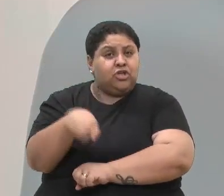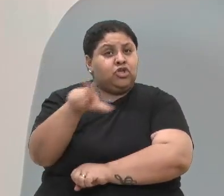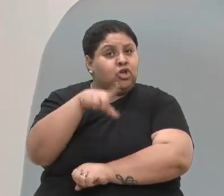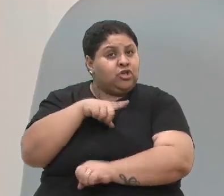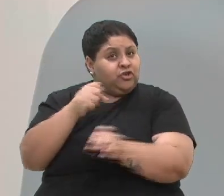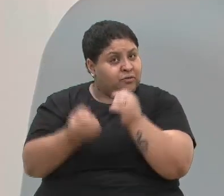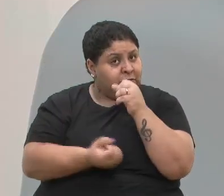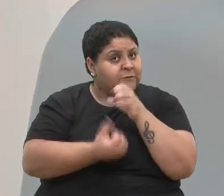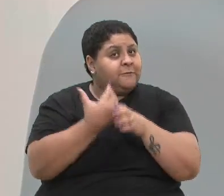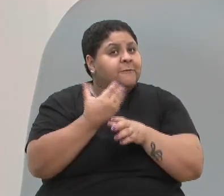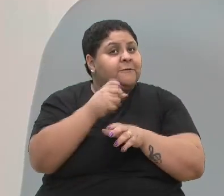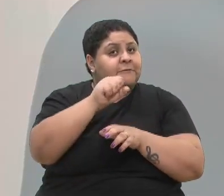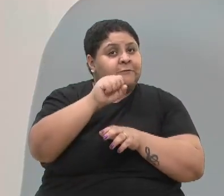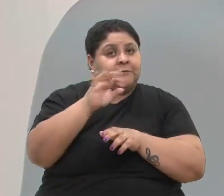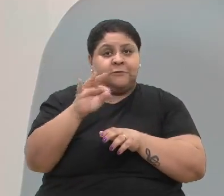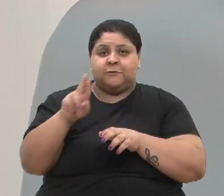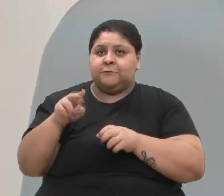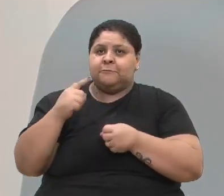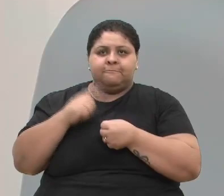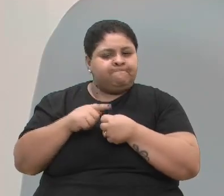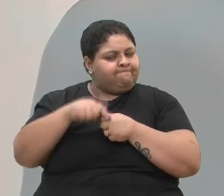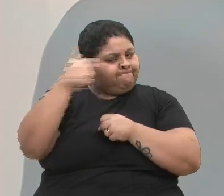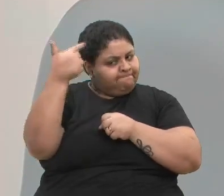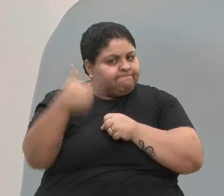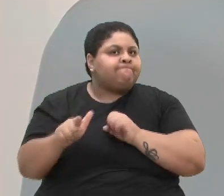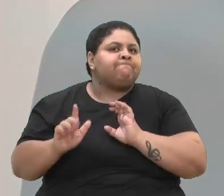criado também a SDU, a cidade seria outra.